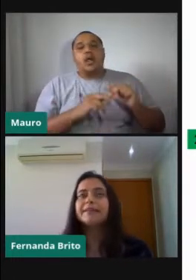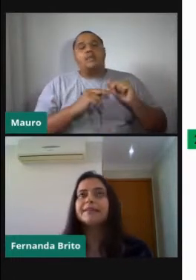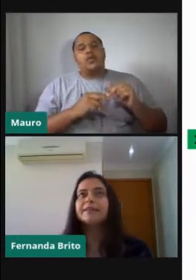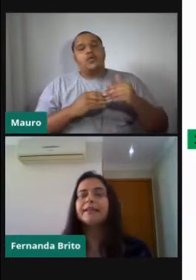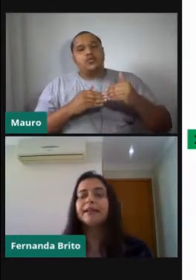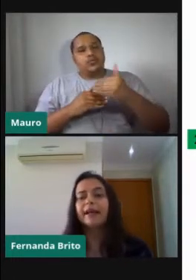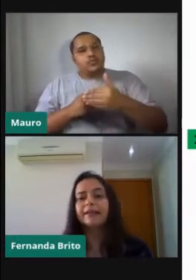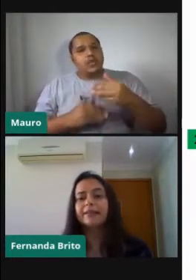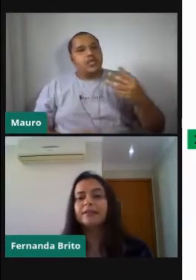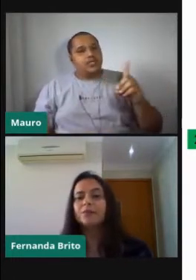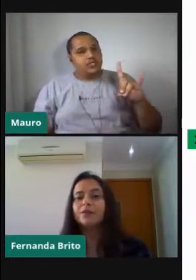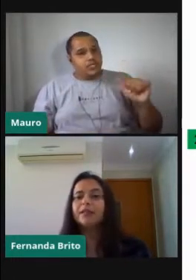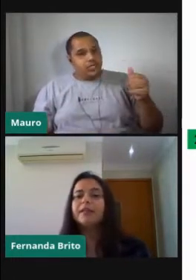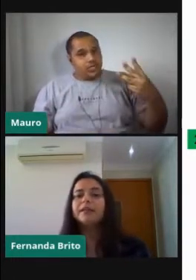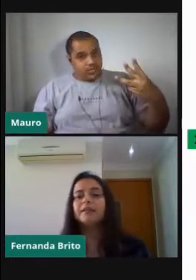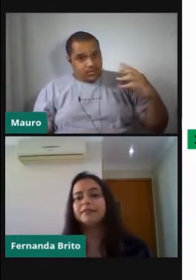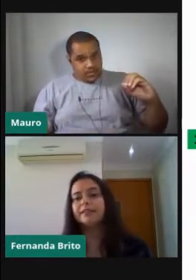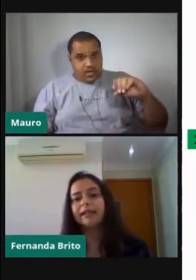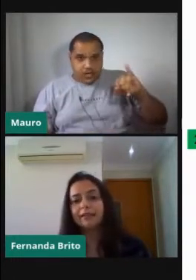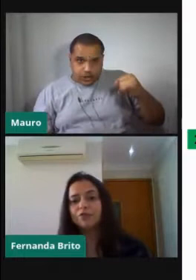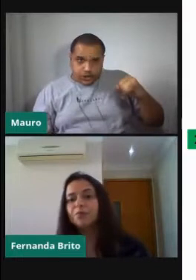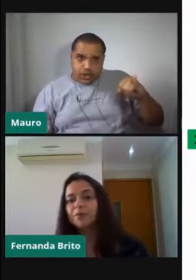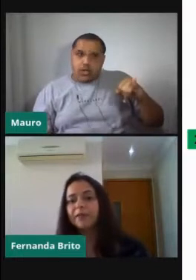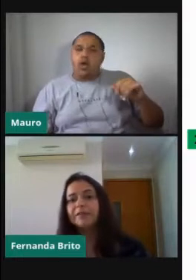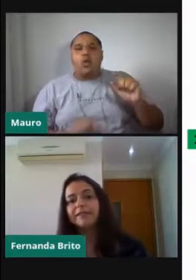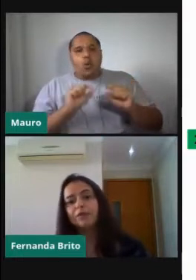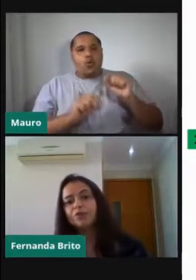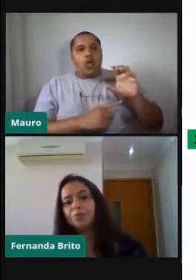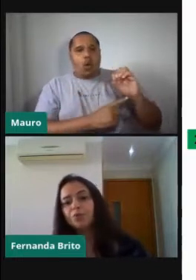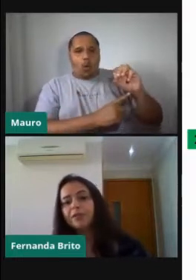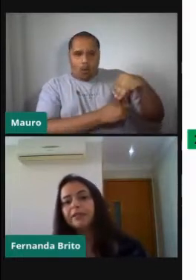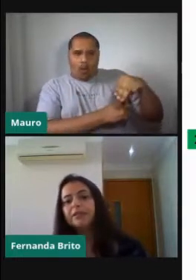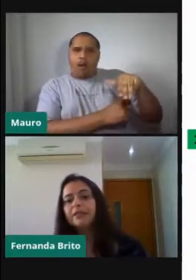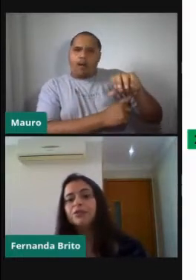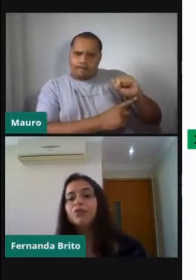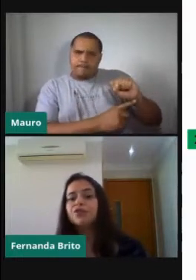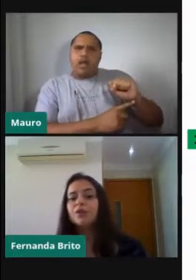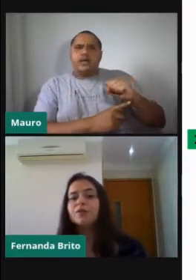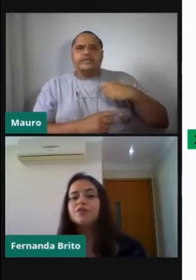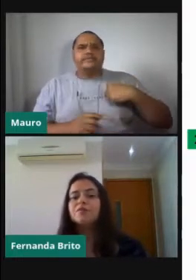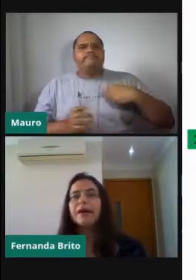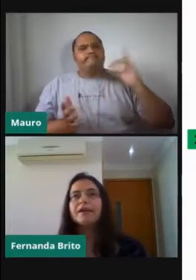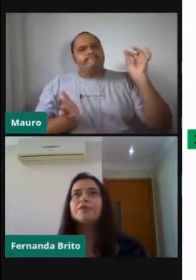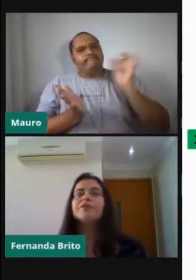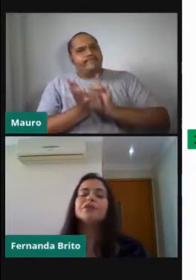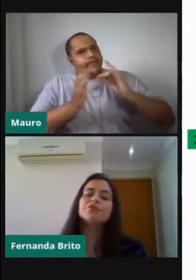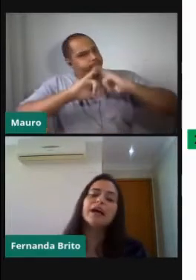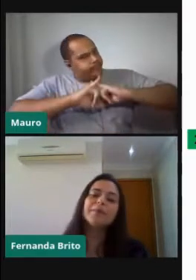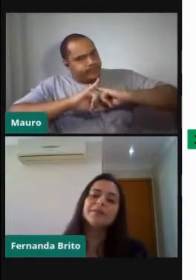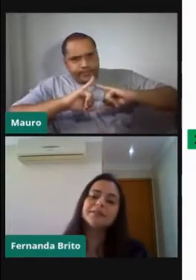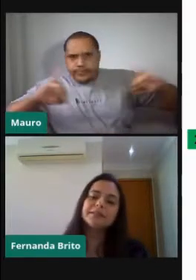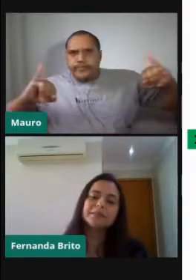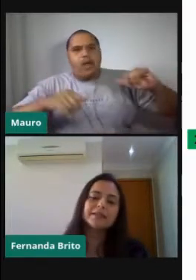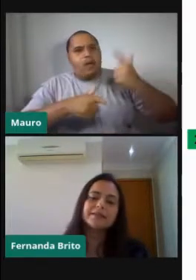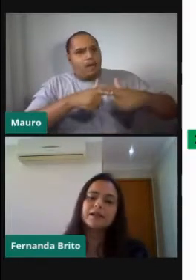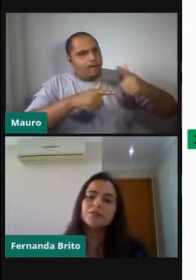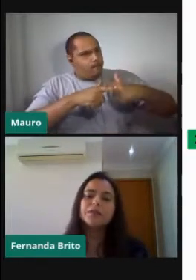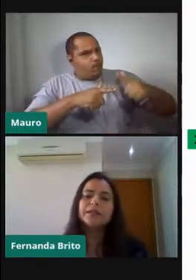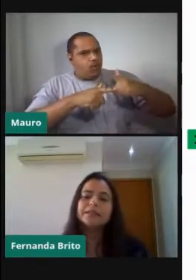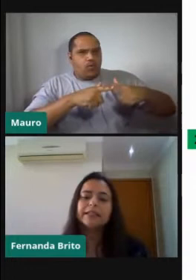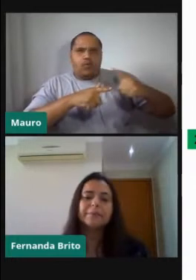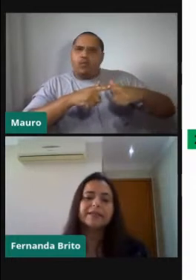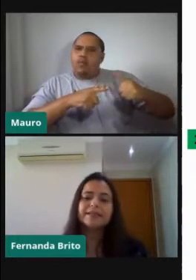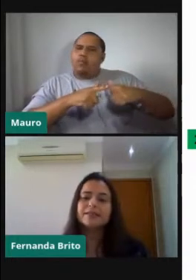a OMS declara, então, que se trata de um problema de saúde pública, e no dia 11 de março, devido à sua rápida